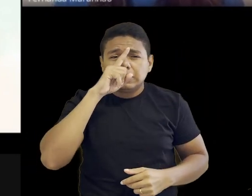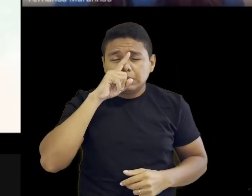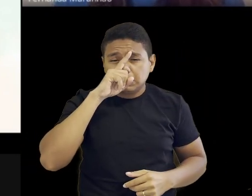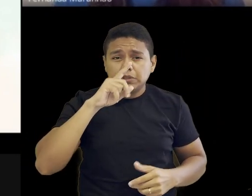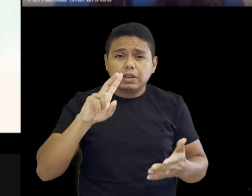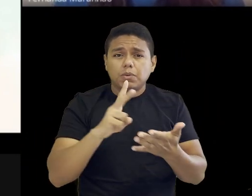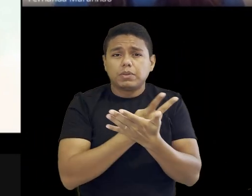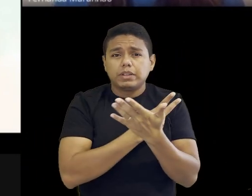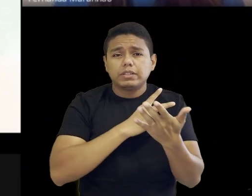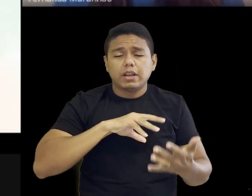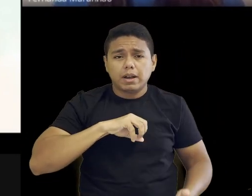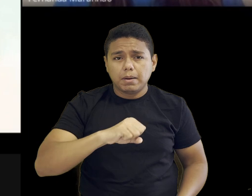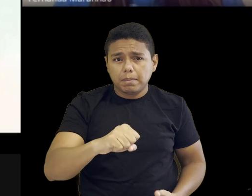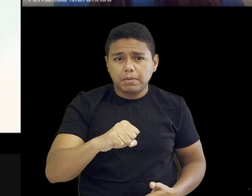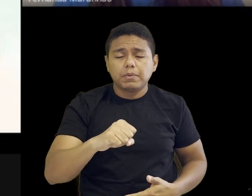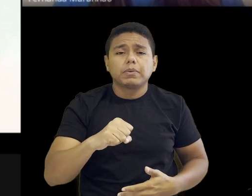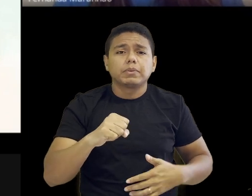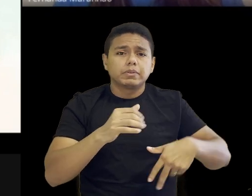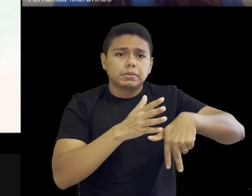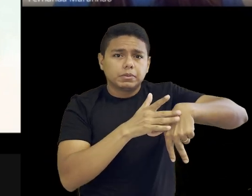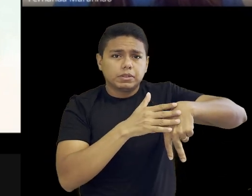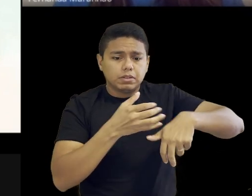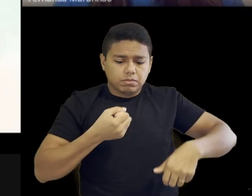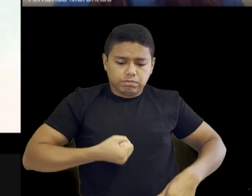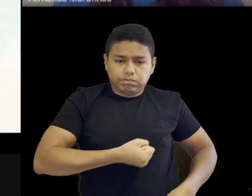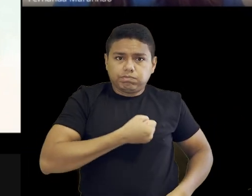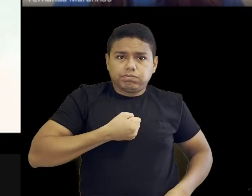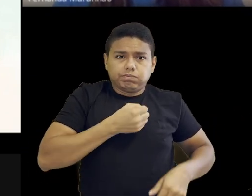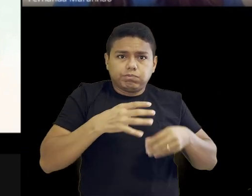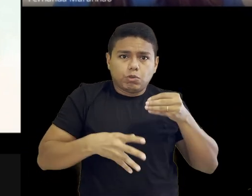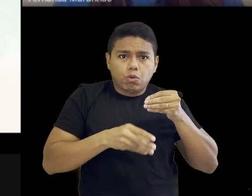ameaça de abortamento, que o paciente acabe